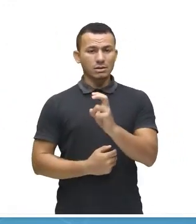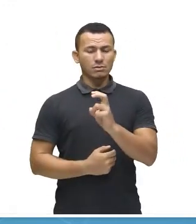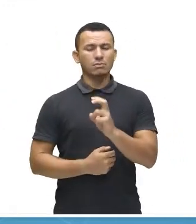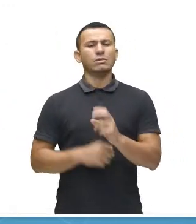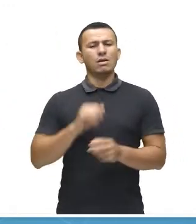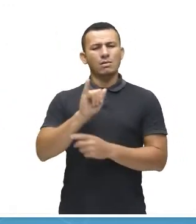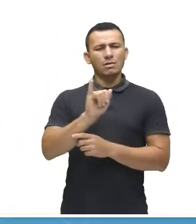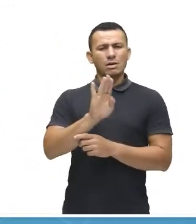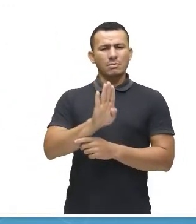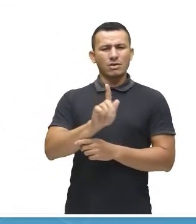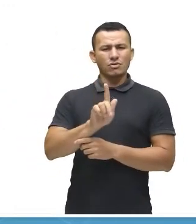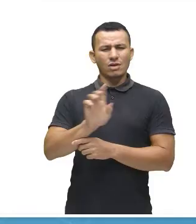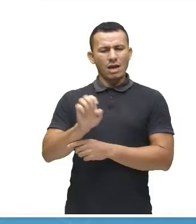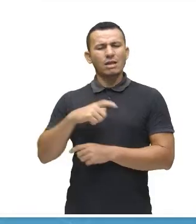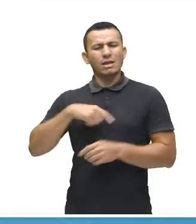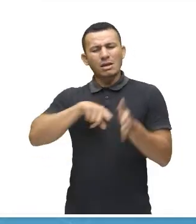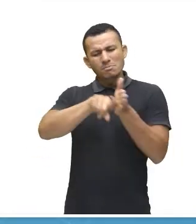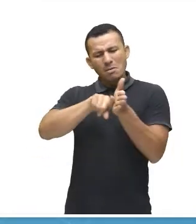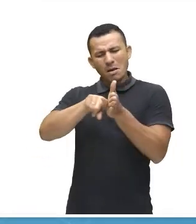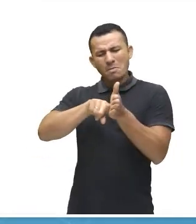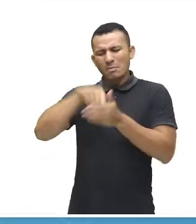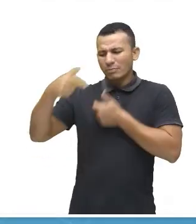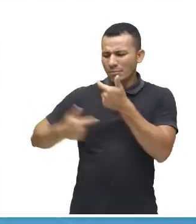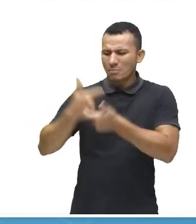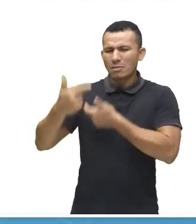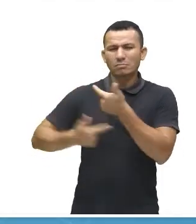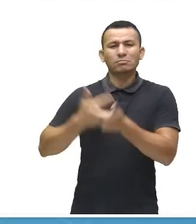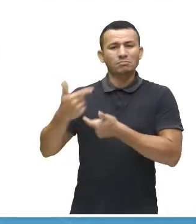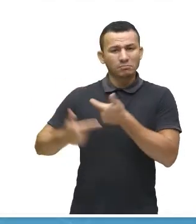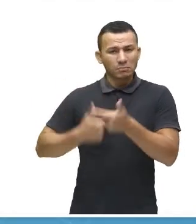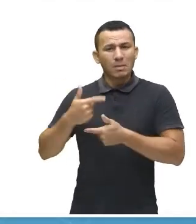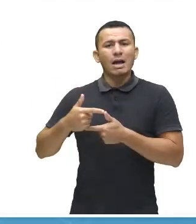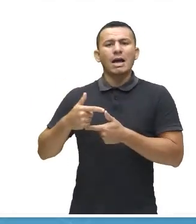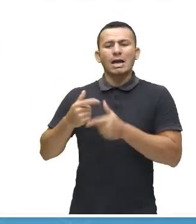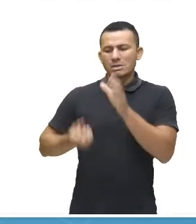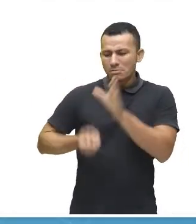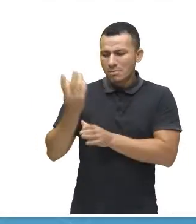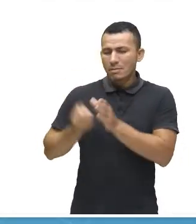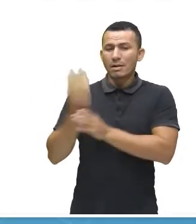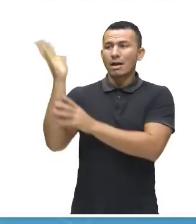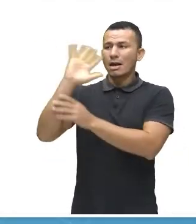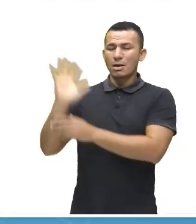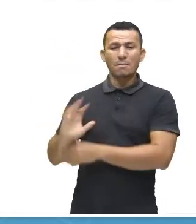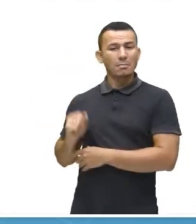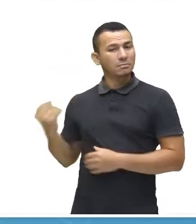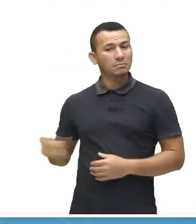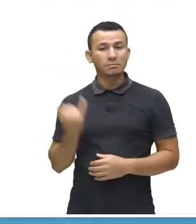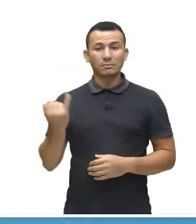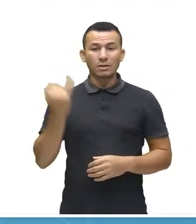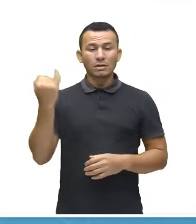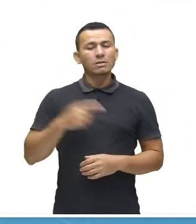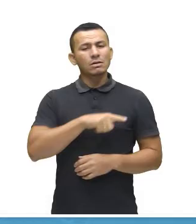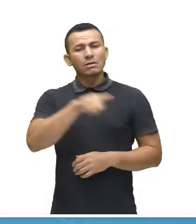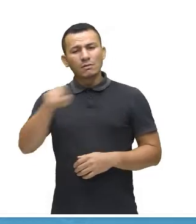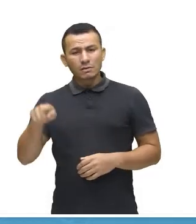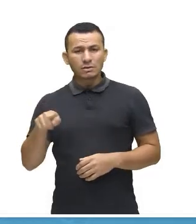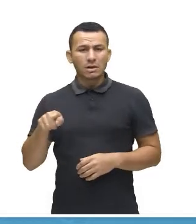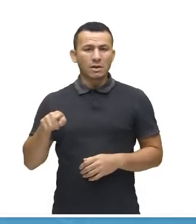IBGE faz muitas pesquisas, trabalha com a elaboração de mapas muito interessantes. Inclusive, vocês